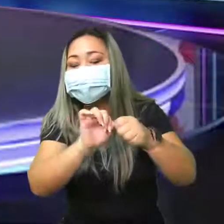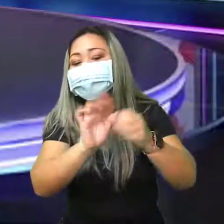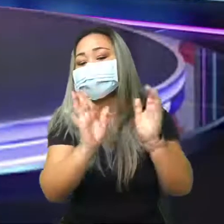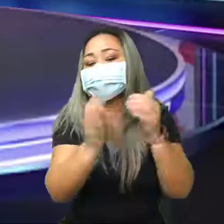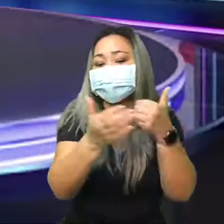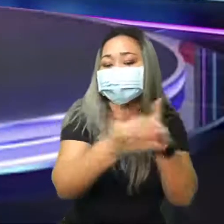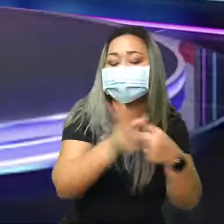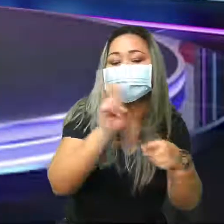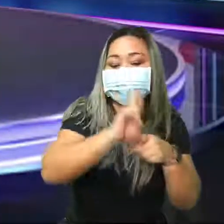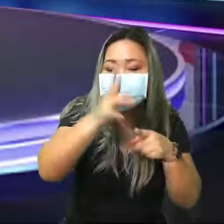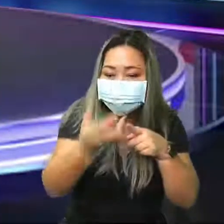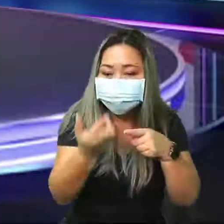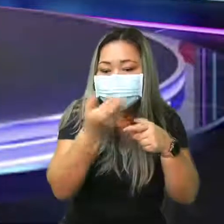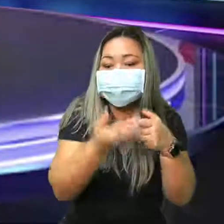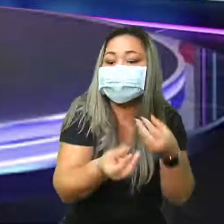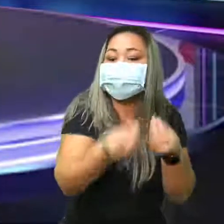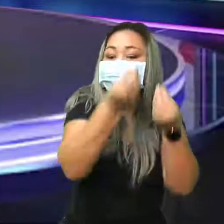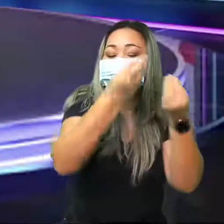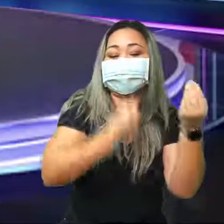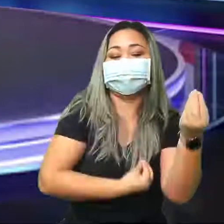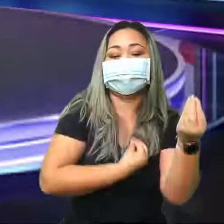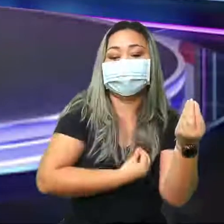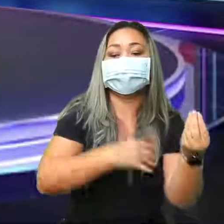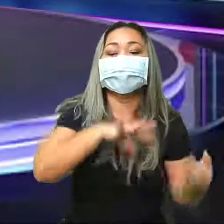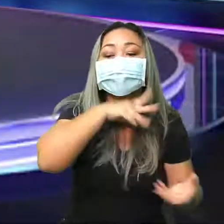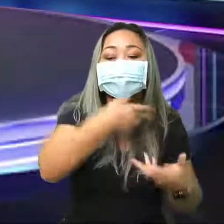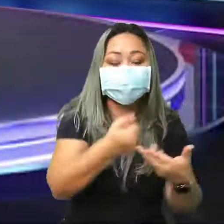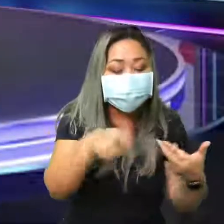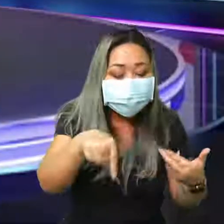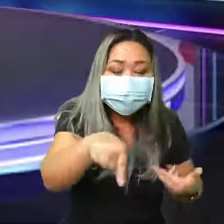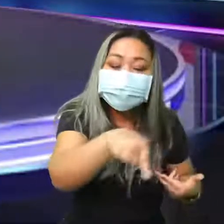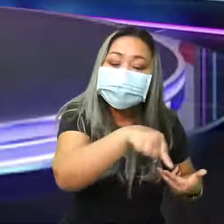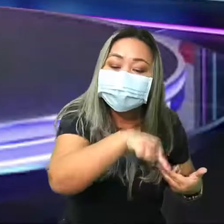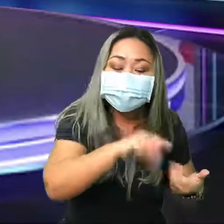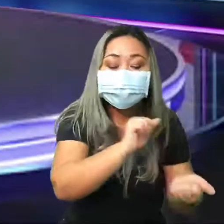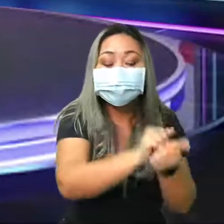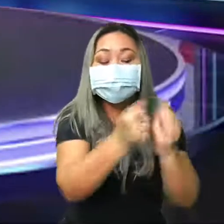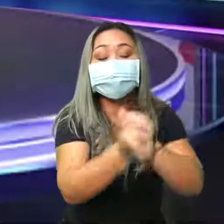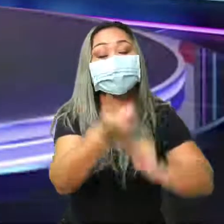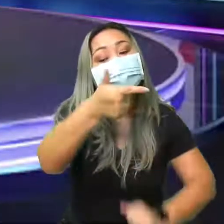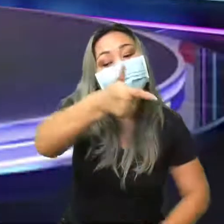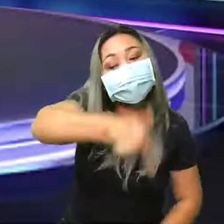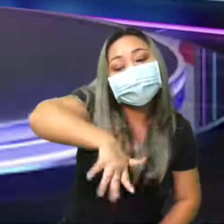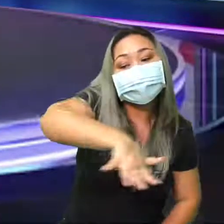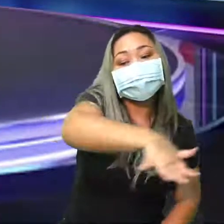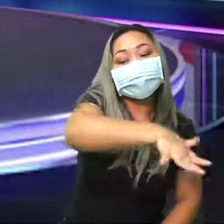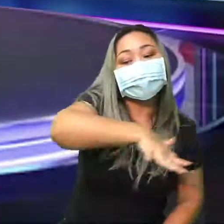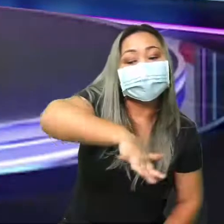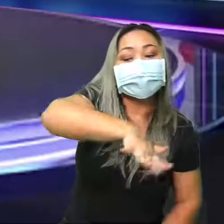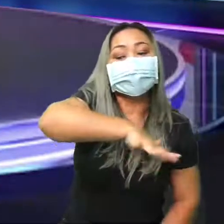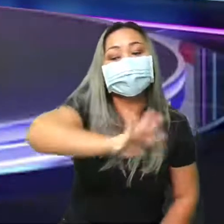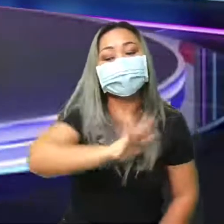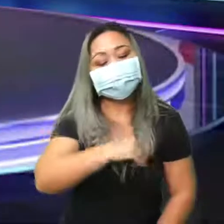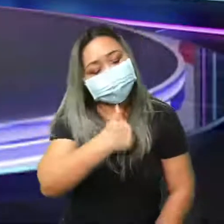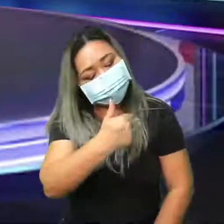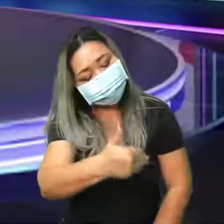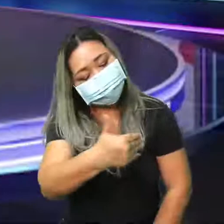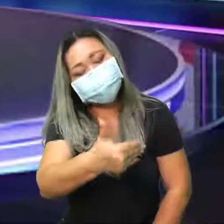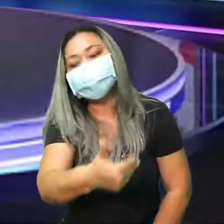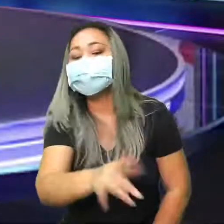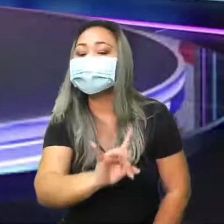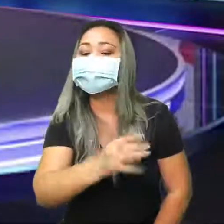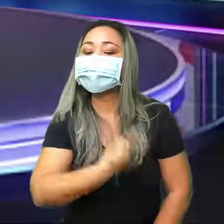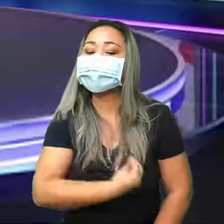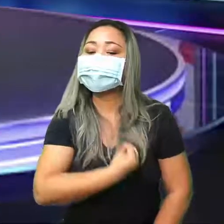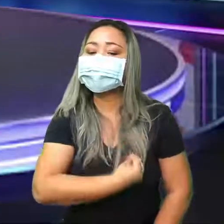né? Centros de recuperação, onde esses animais agora eles vão buscar se adaptar novamente àquela fase da vida